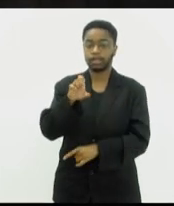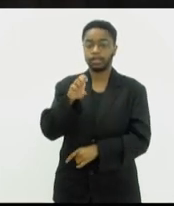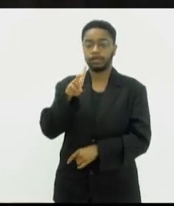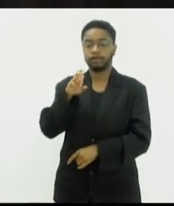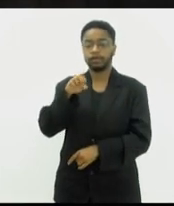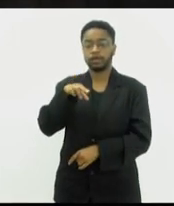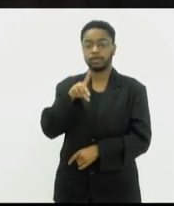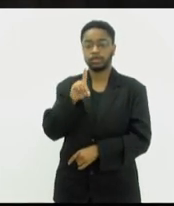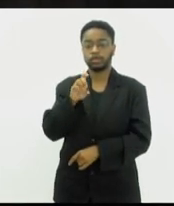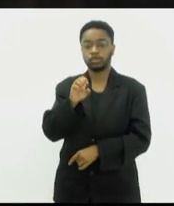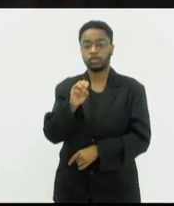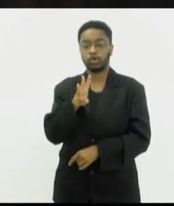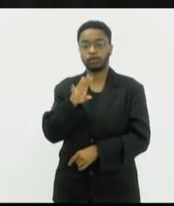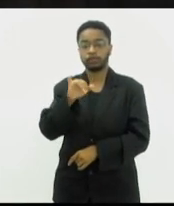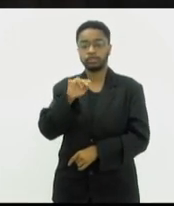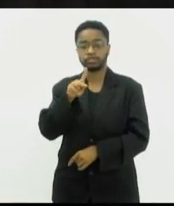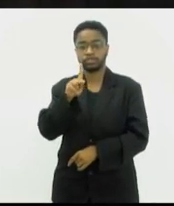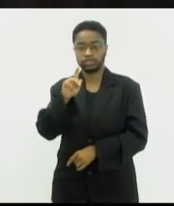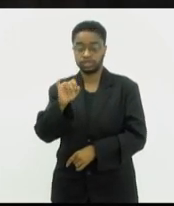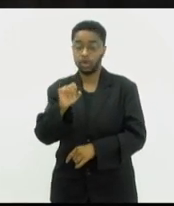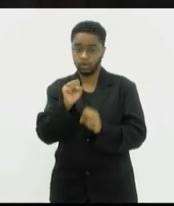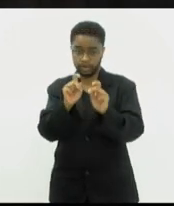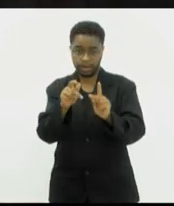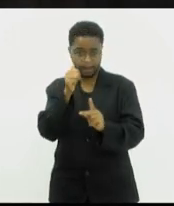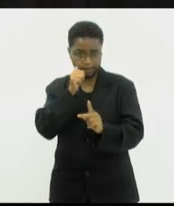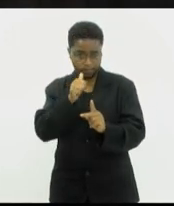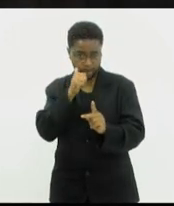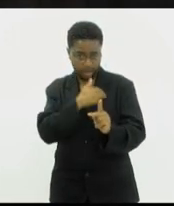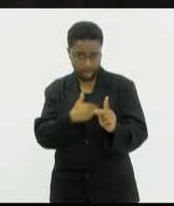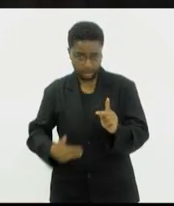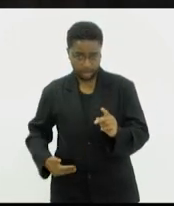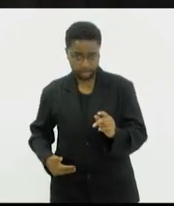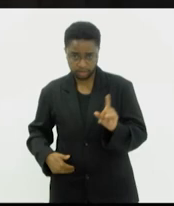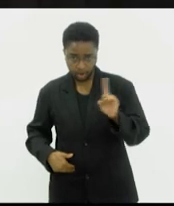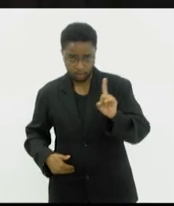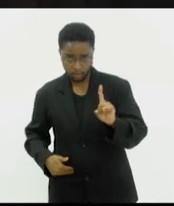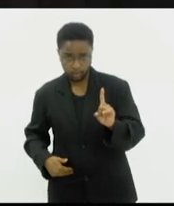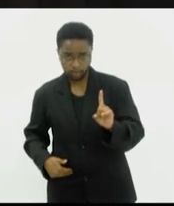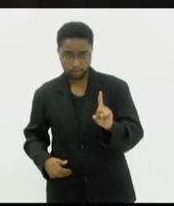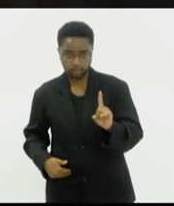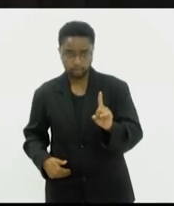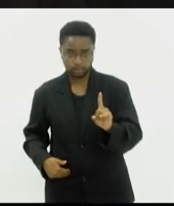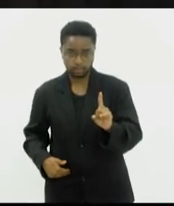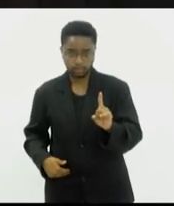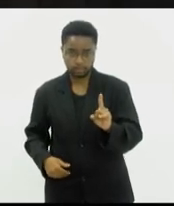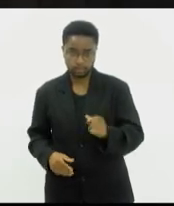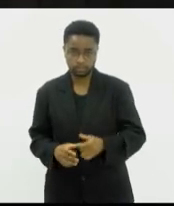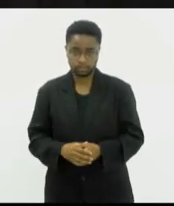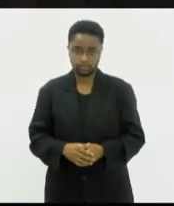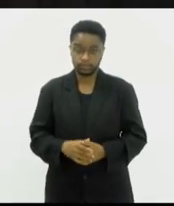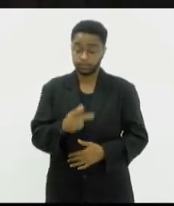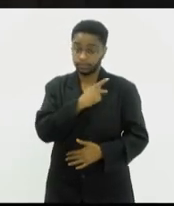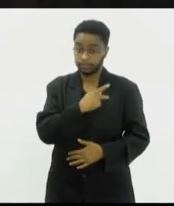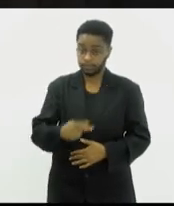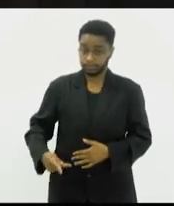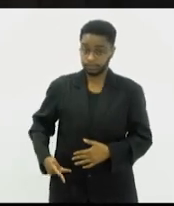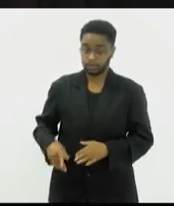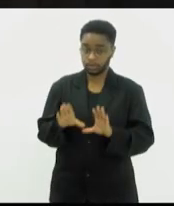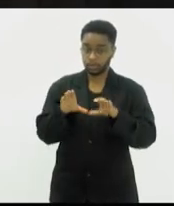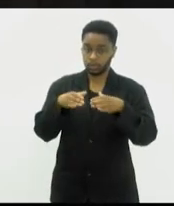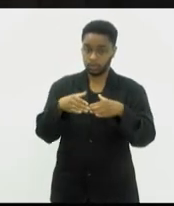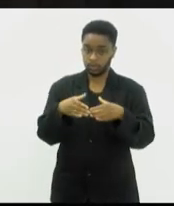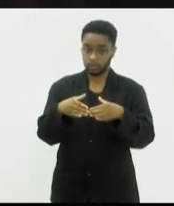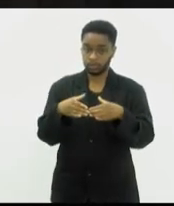Tá bom, a ministra da Mulher. Pronto, essa pelo menos pode ser? Ah, não. A presidente da